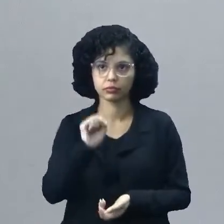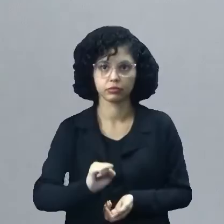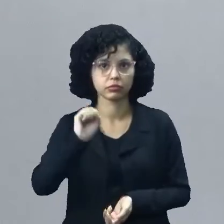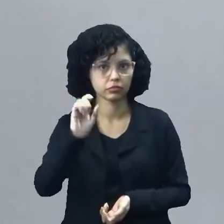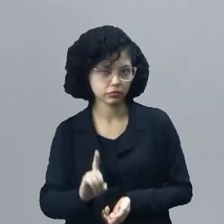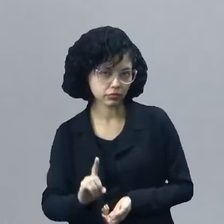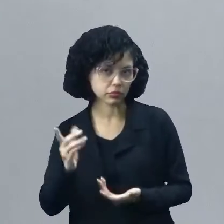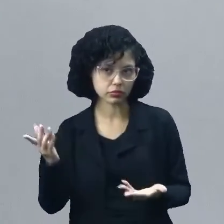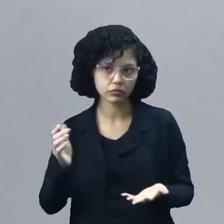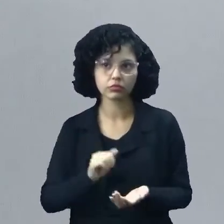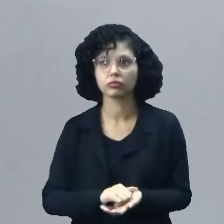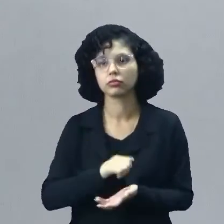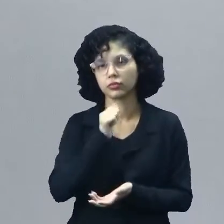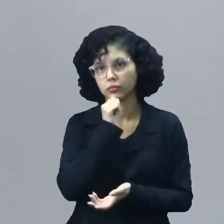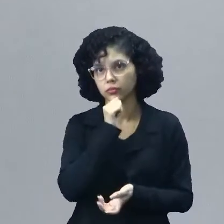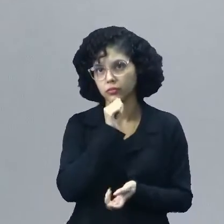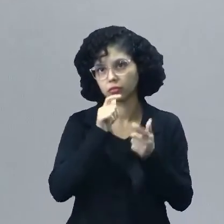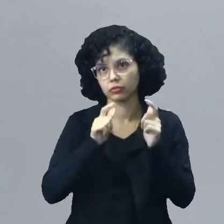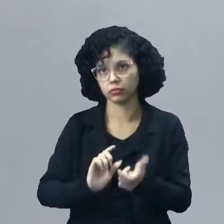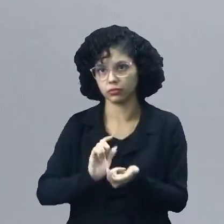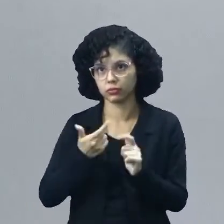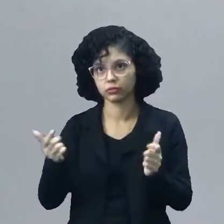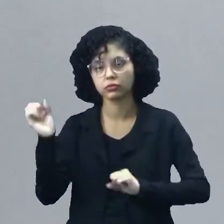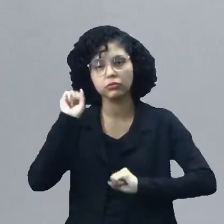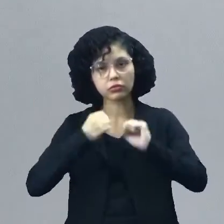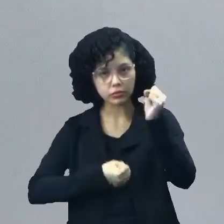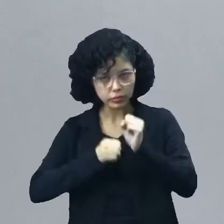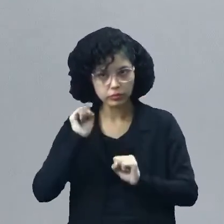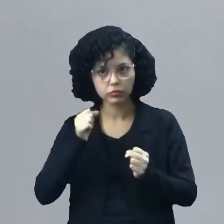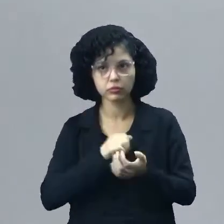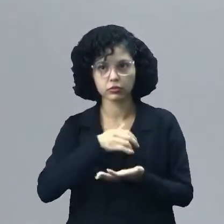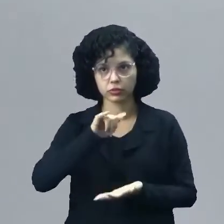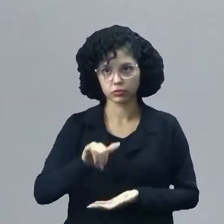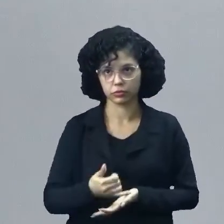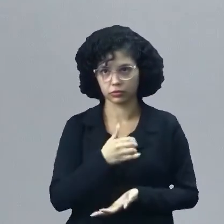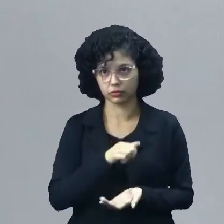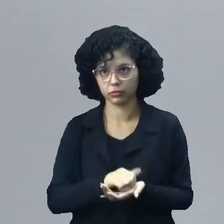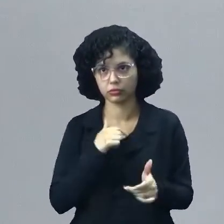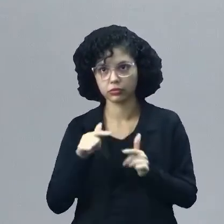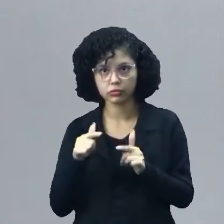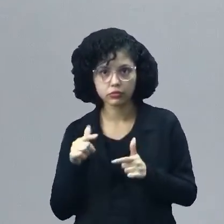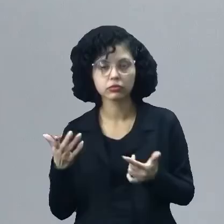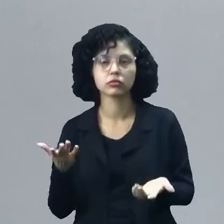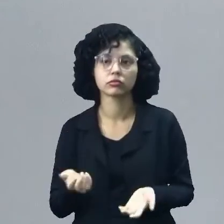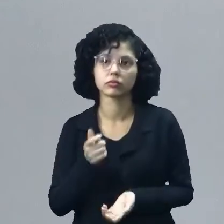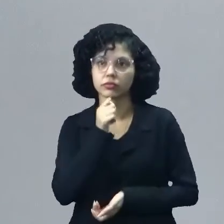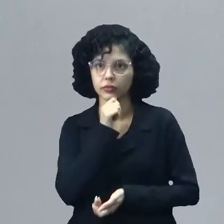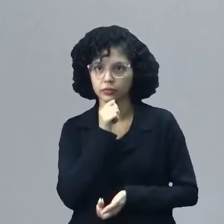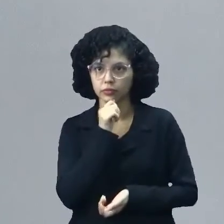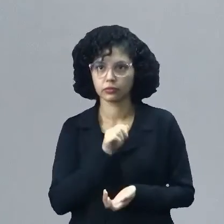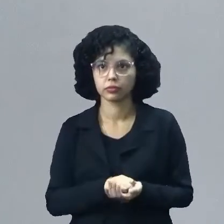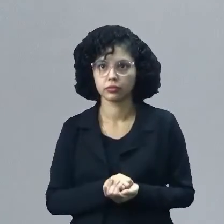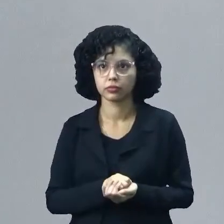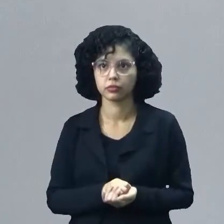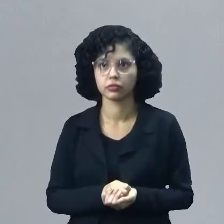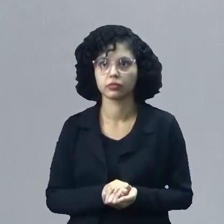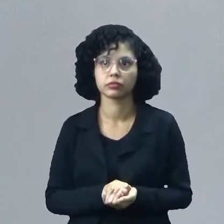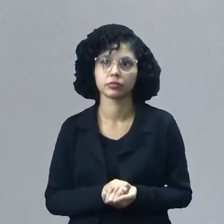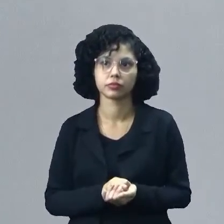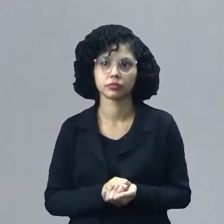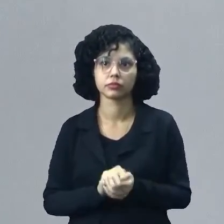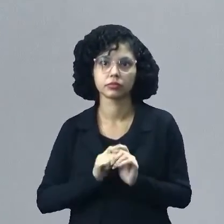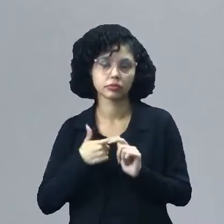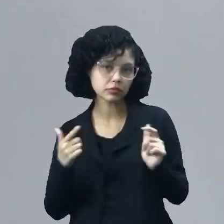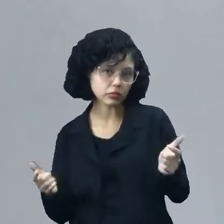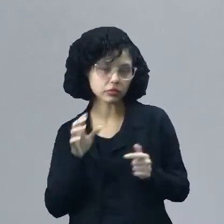para o sudeste, né, que são onde tem aí as maiores indústrias, tem mais oportunidades de emprego. Então eles foram se concentrando ali